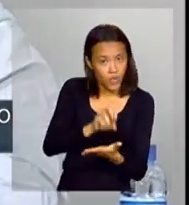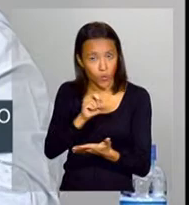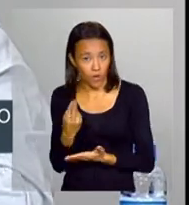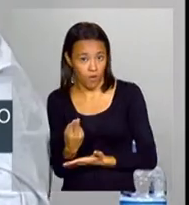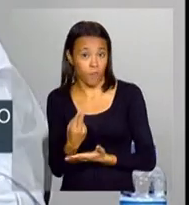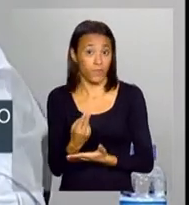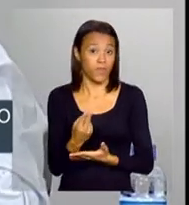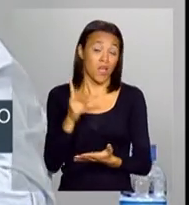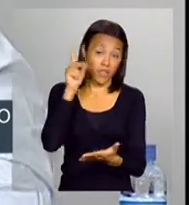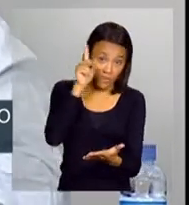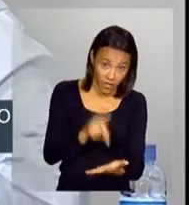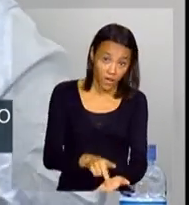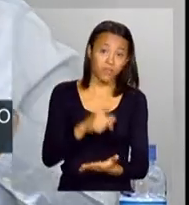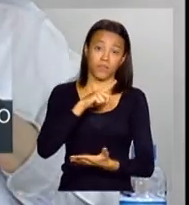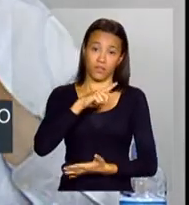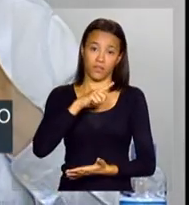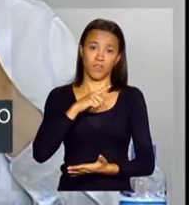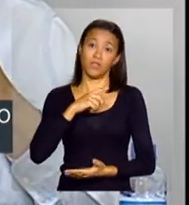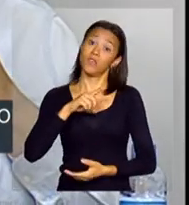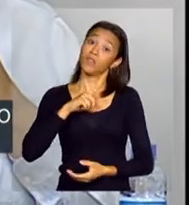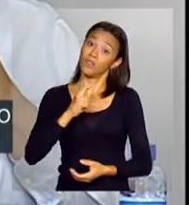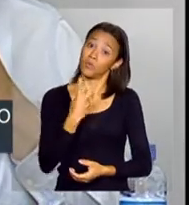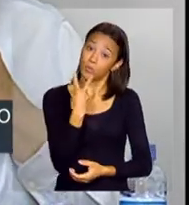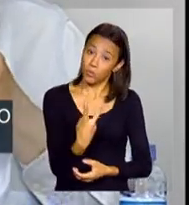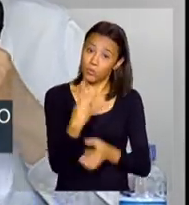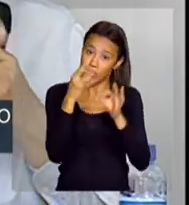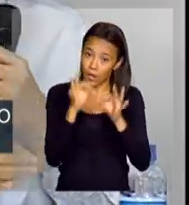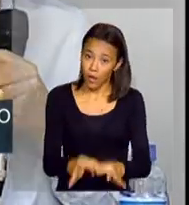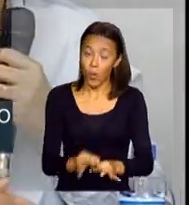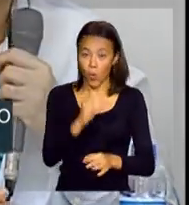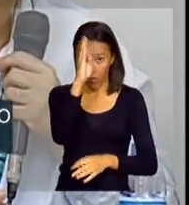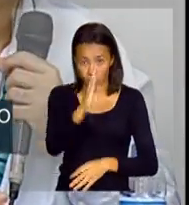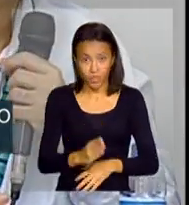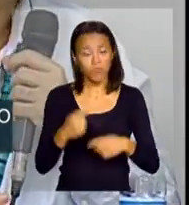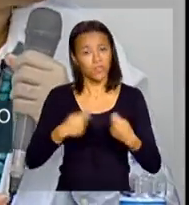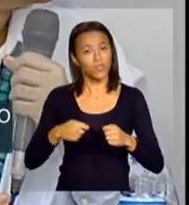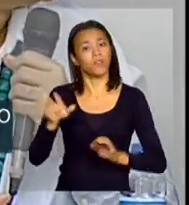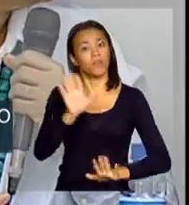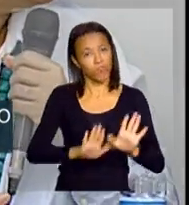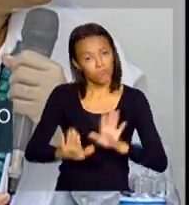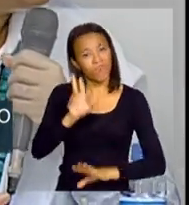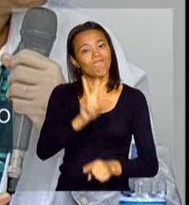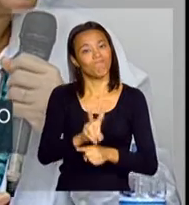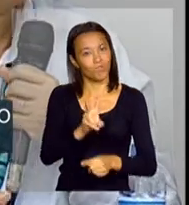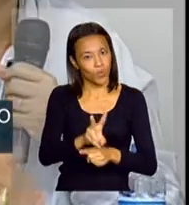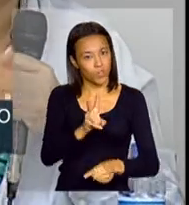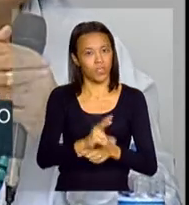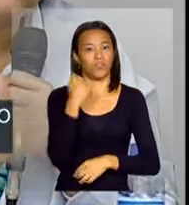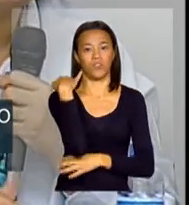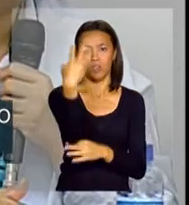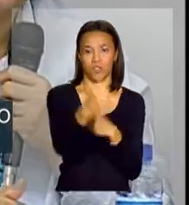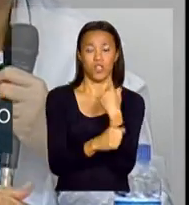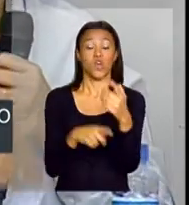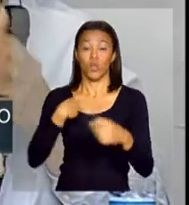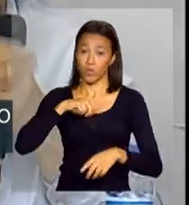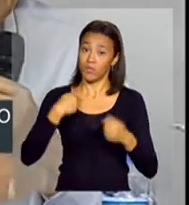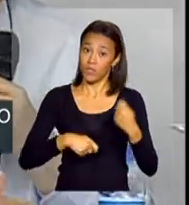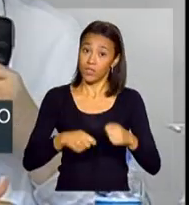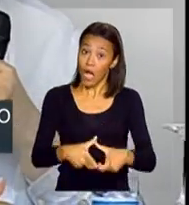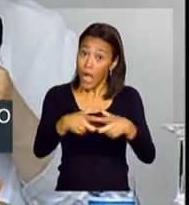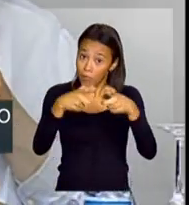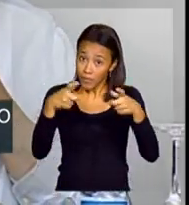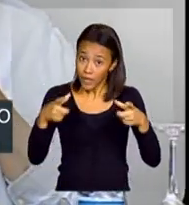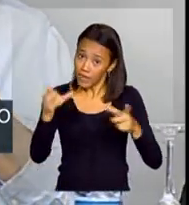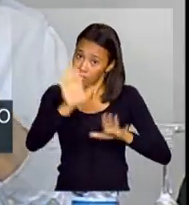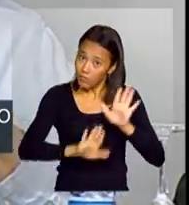As verdades que existem são duas, muito concretamente. O Brasil tem que proteger as suas florestas, tá? Nós temos que conservar, ampliar